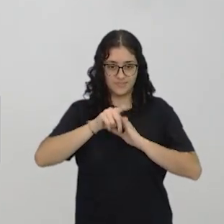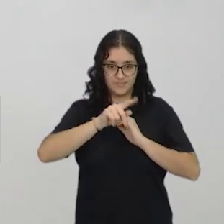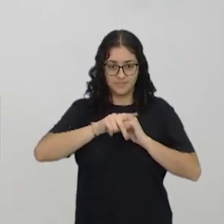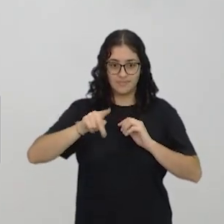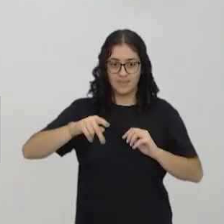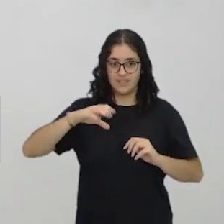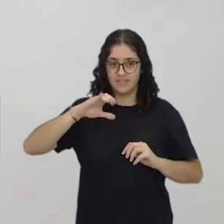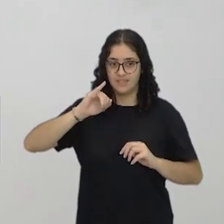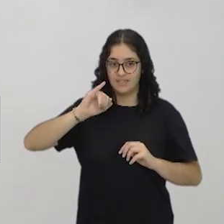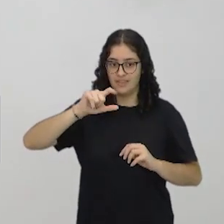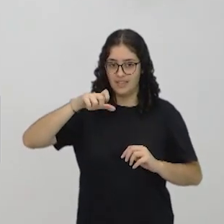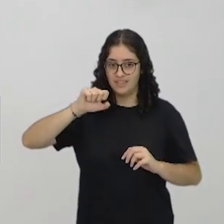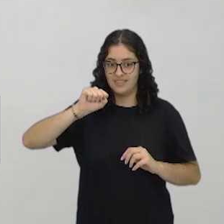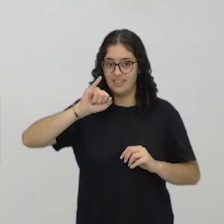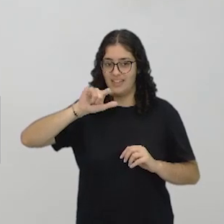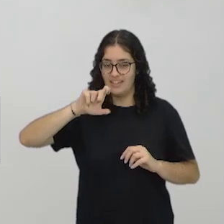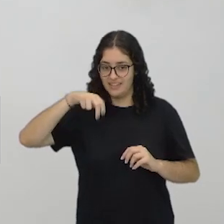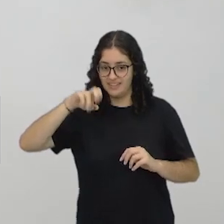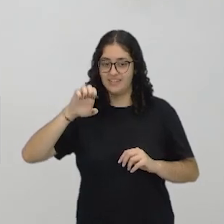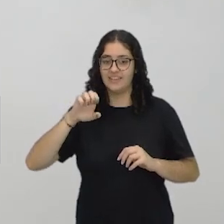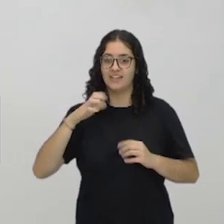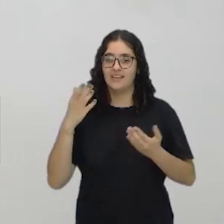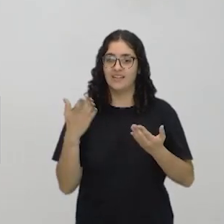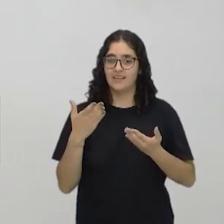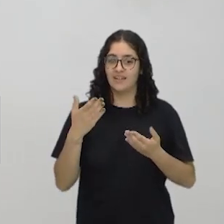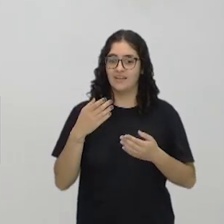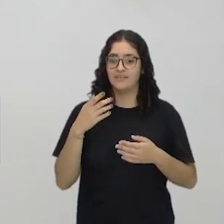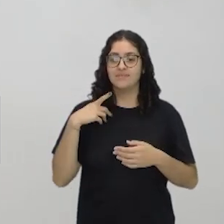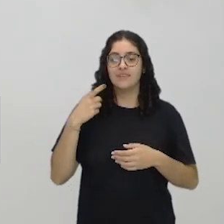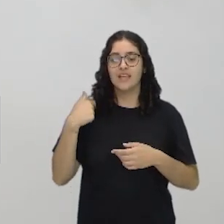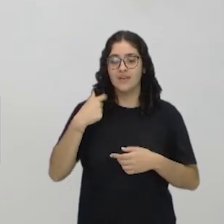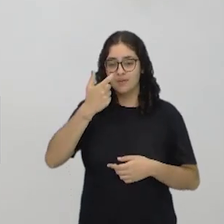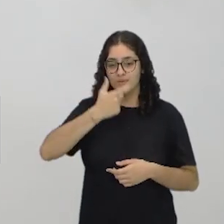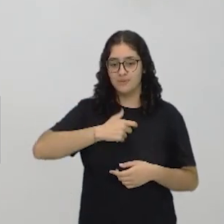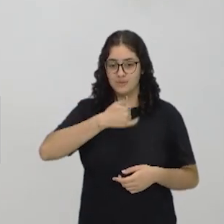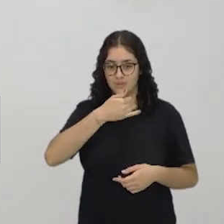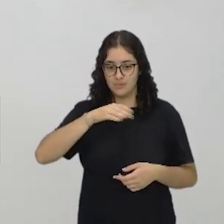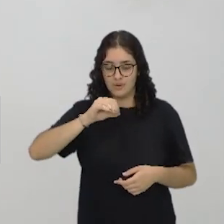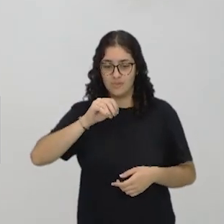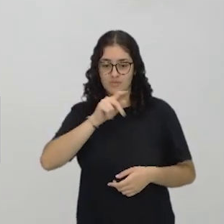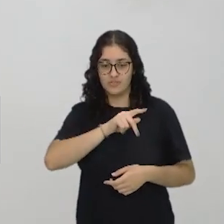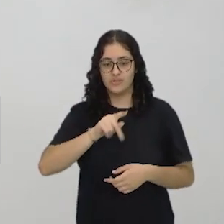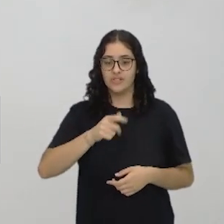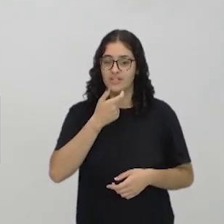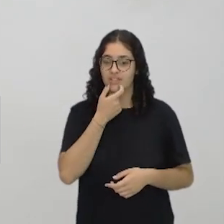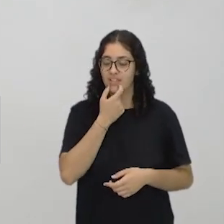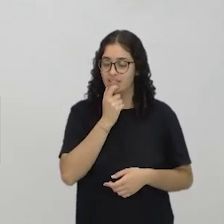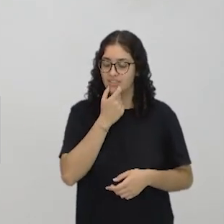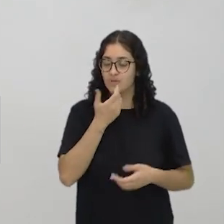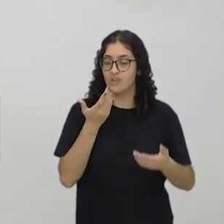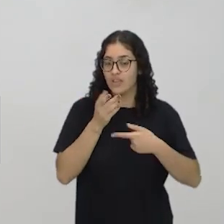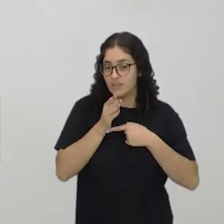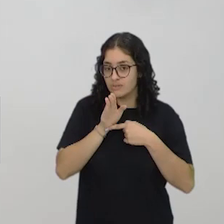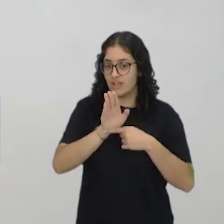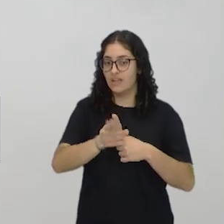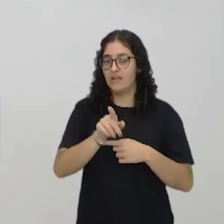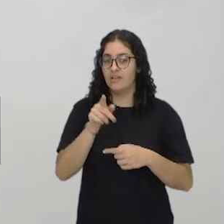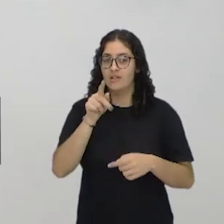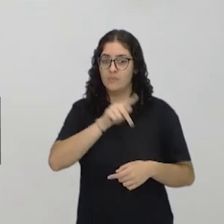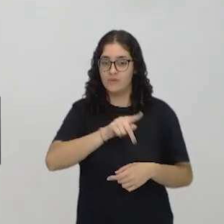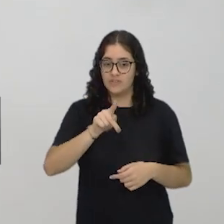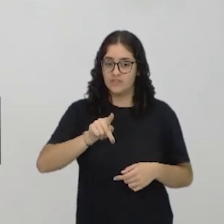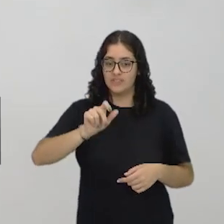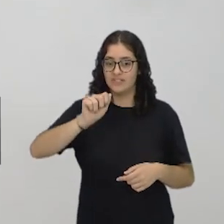Silene, quem aplicará a professora Andréia Paulon. Eu sou o João, professor de língua inglesa, e hoje auxiliarei a professora Andréia